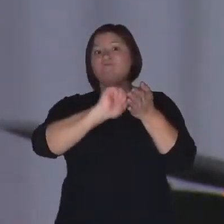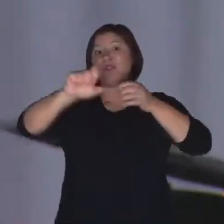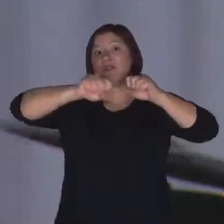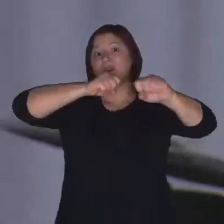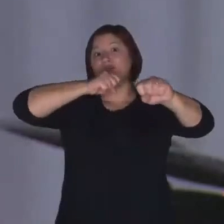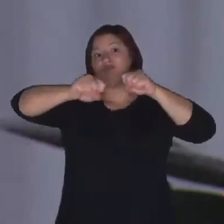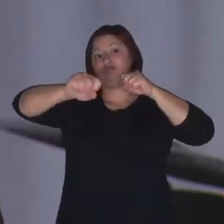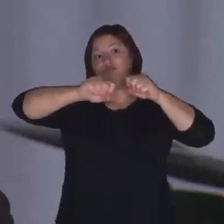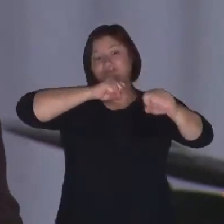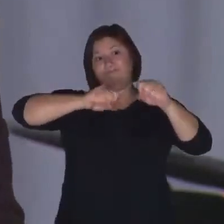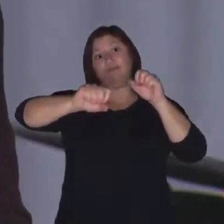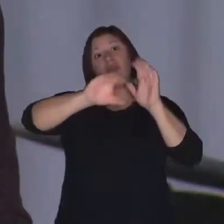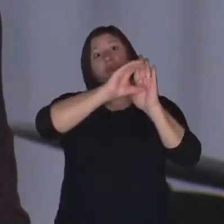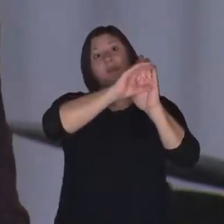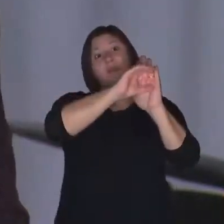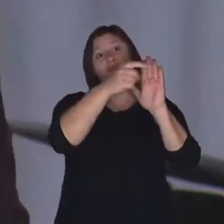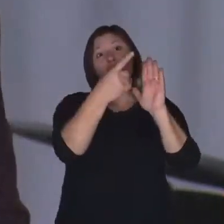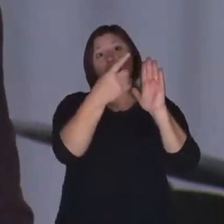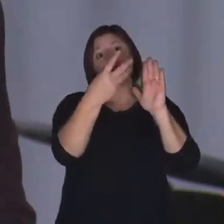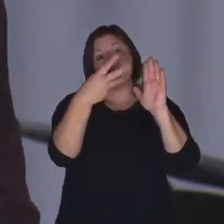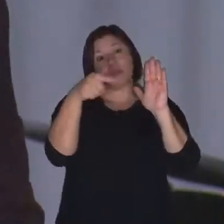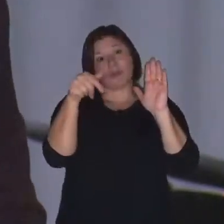Salmo 137.